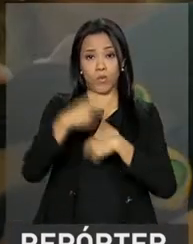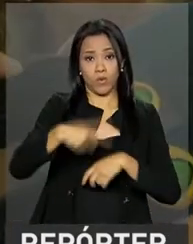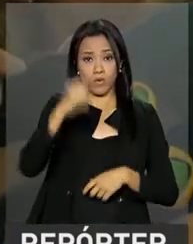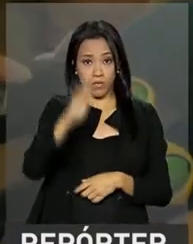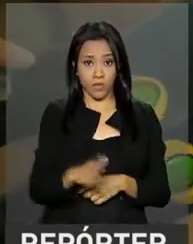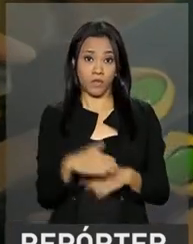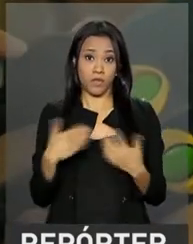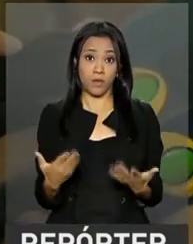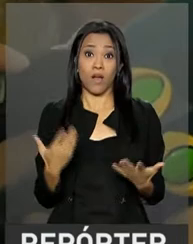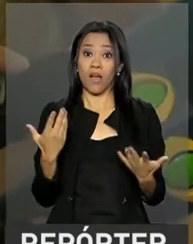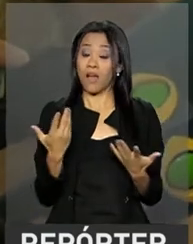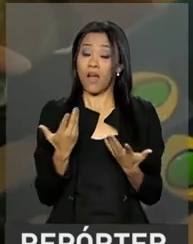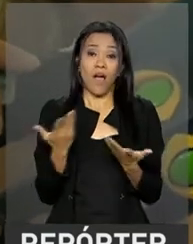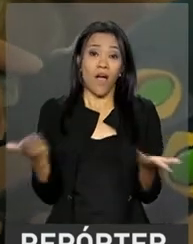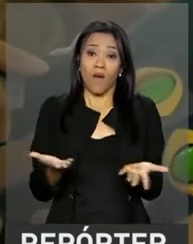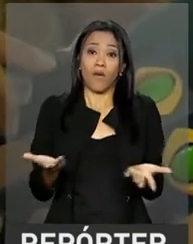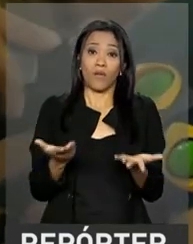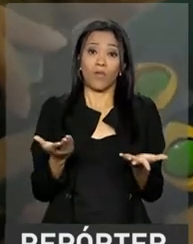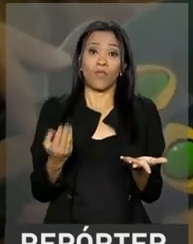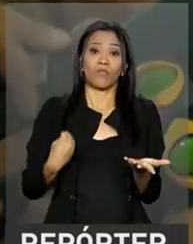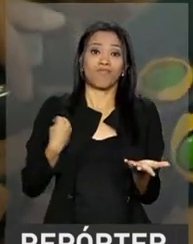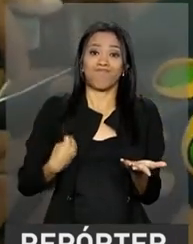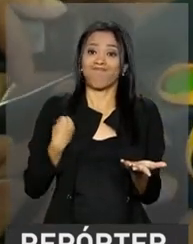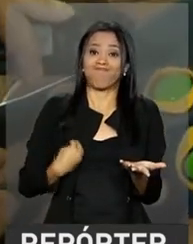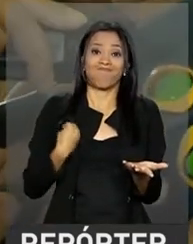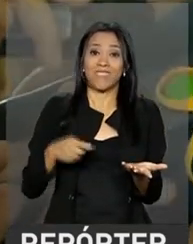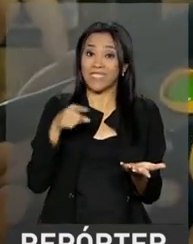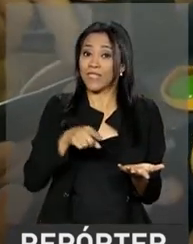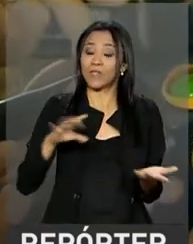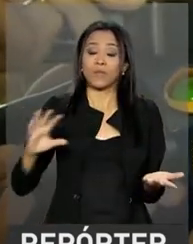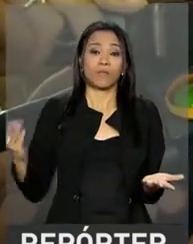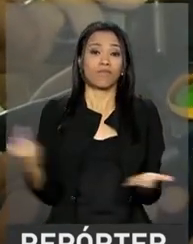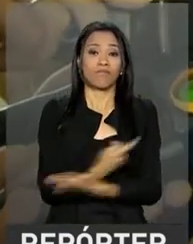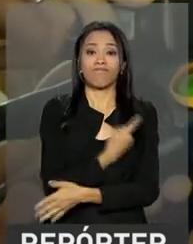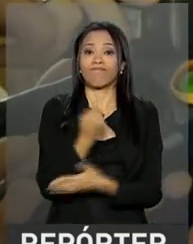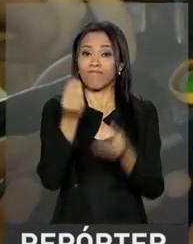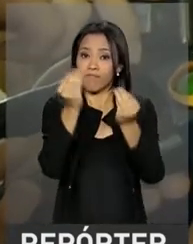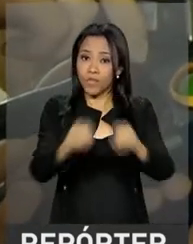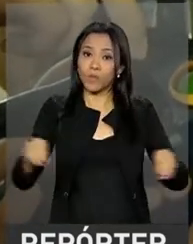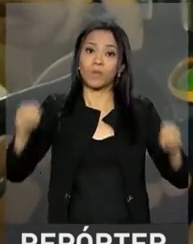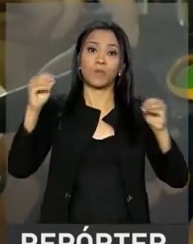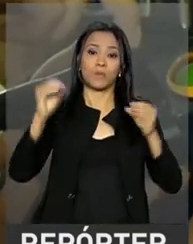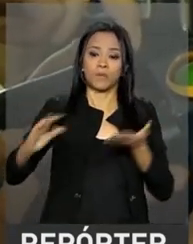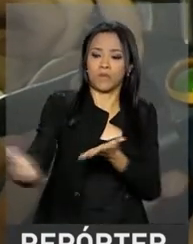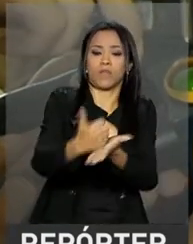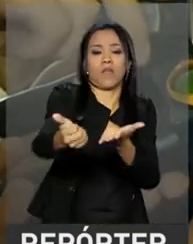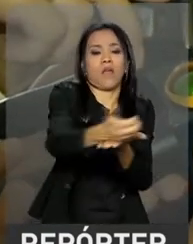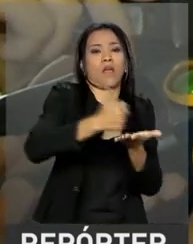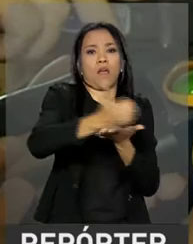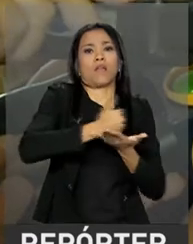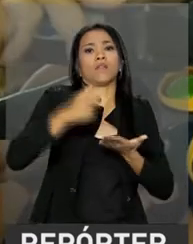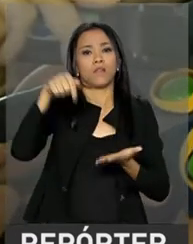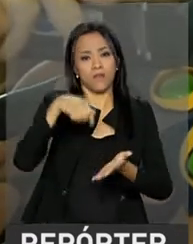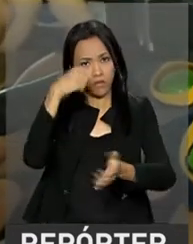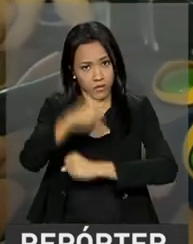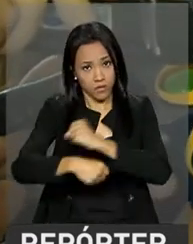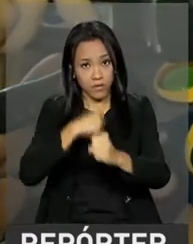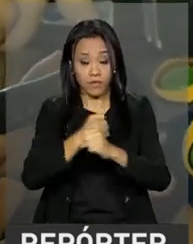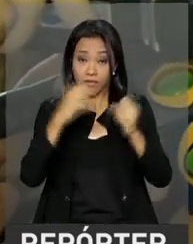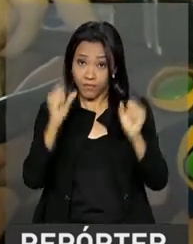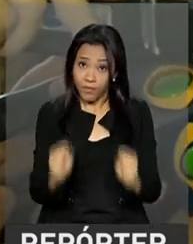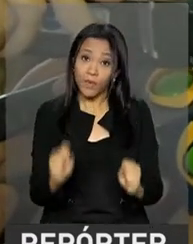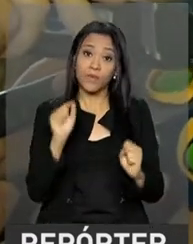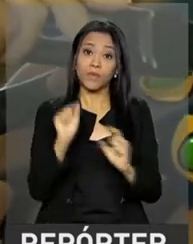maneira como está, de fato, ela causa um prejuízo na arrecadação grande este ano e pode servir